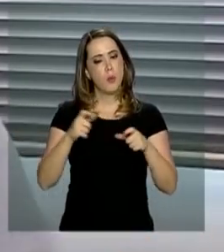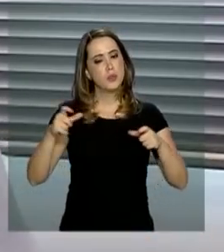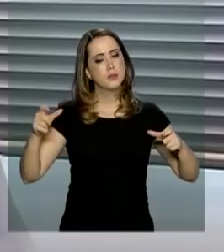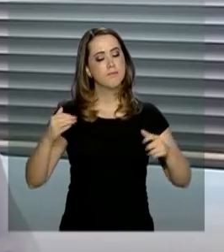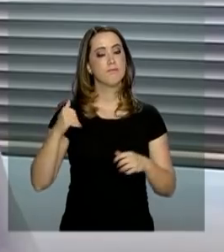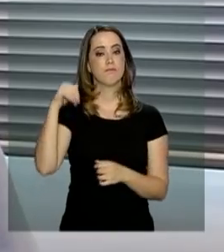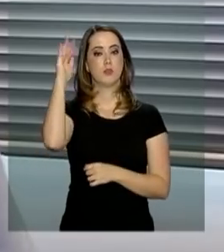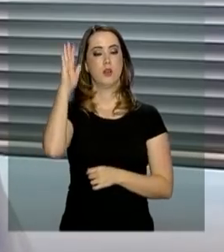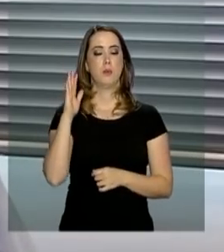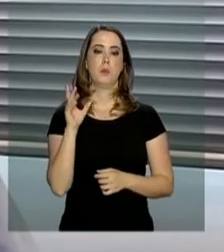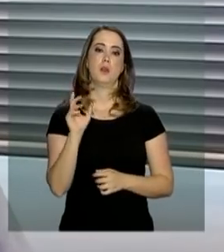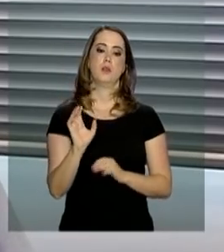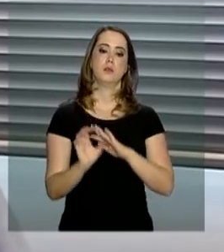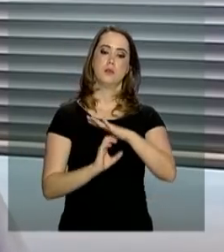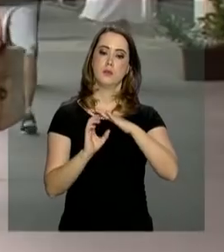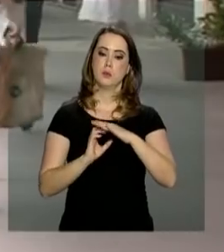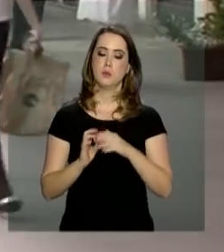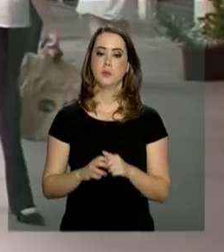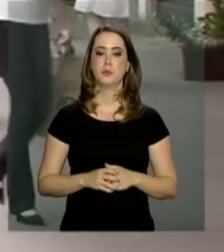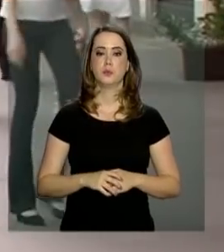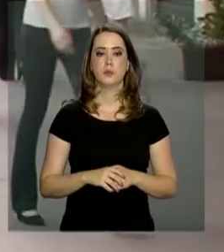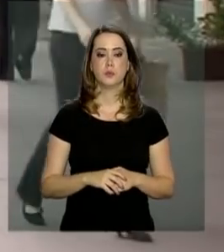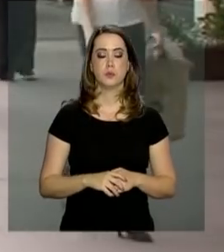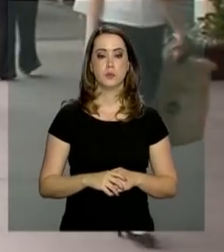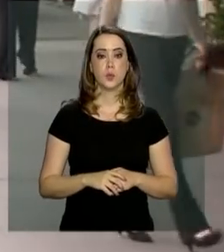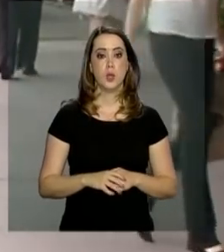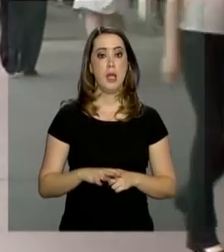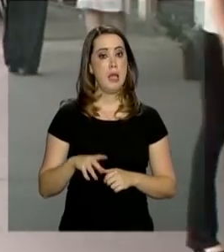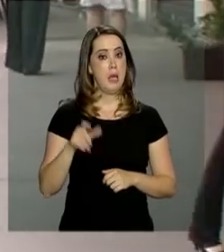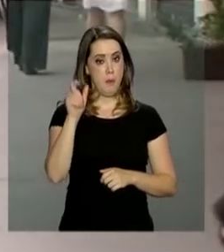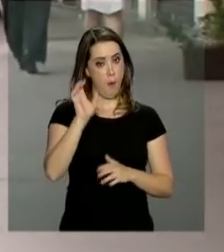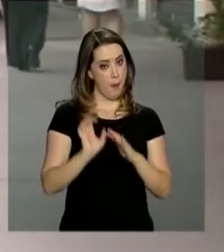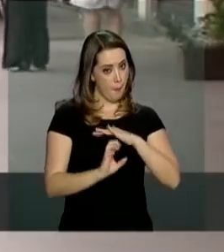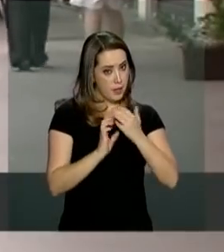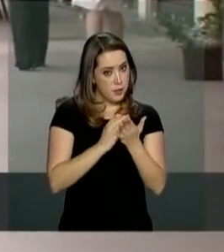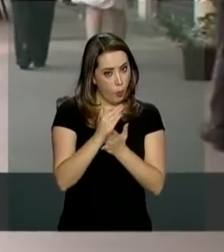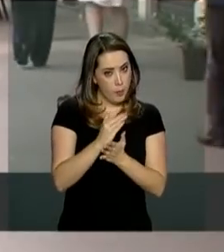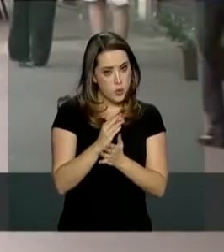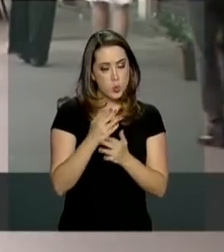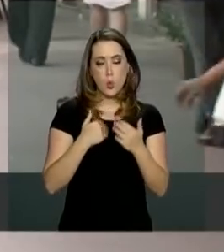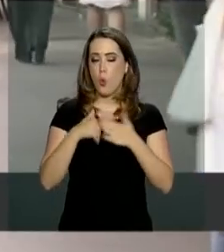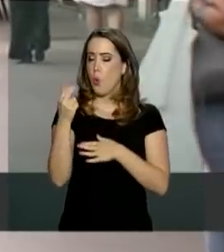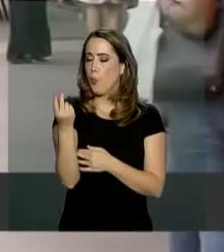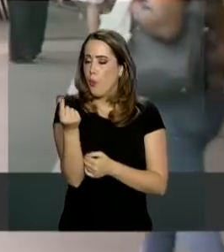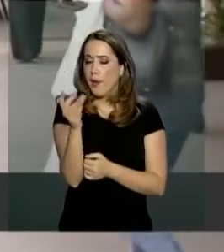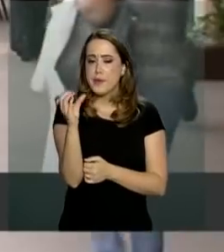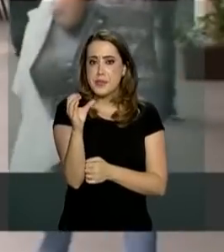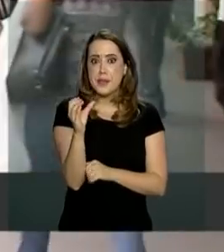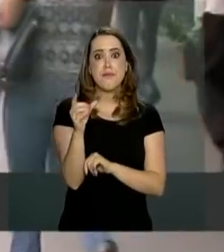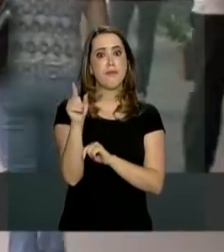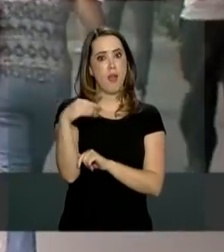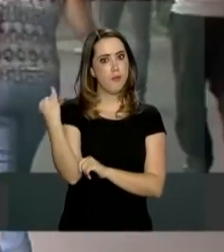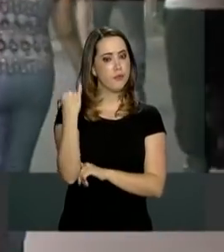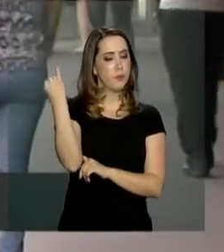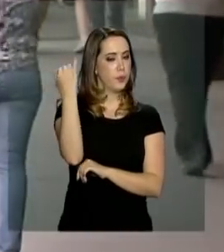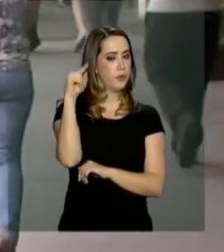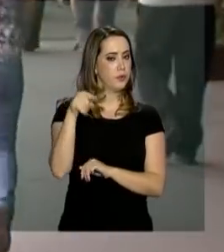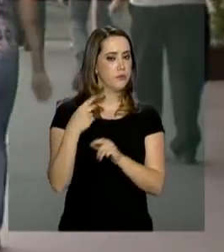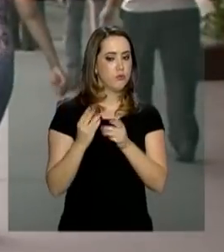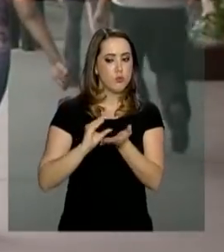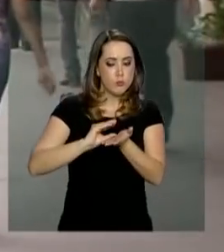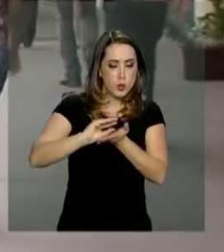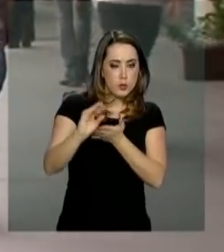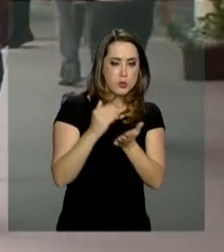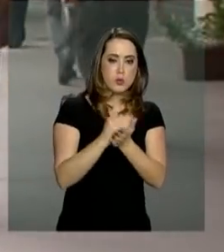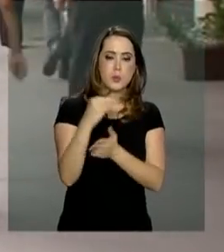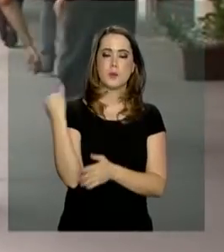mais a operação. Para quem está começando um novo projeto, qualquer centavo conta muito. Isso porque o investimento inicial pode